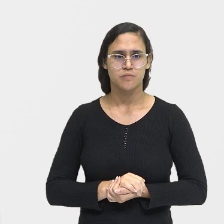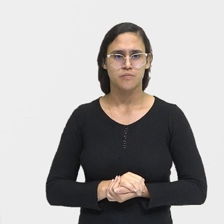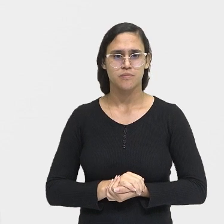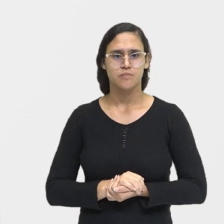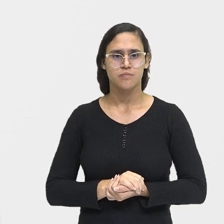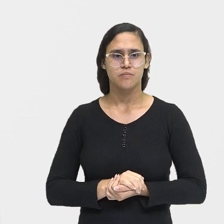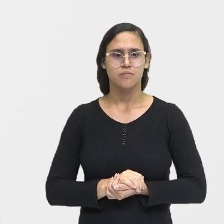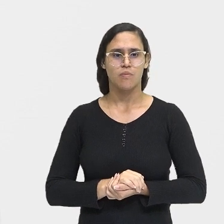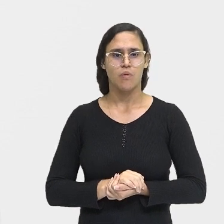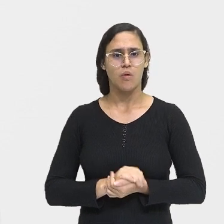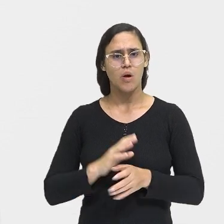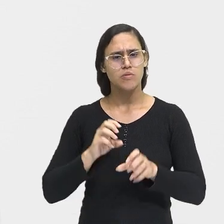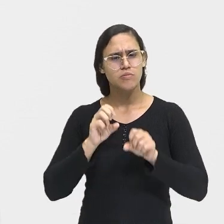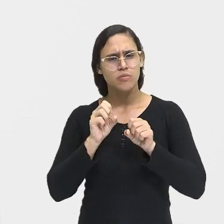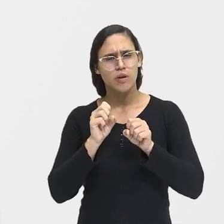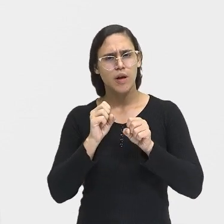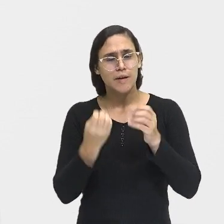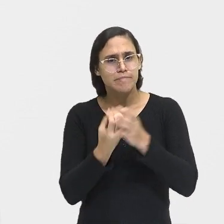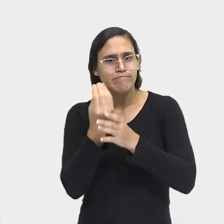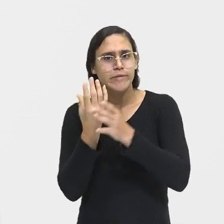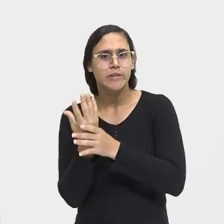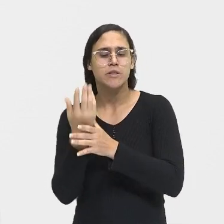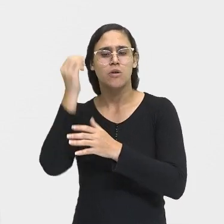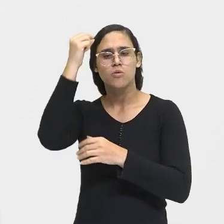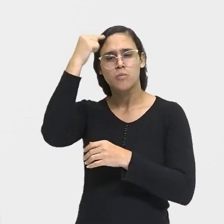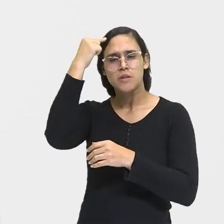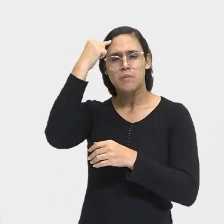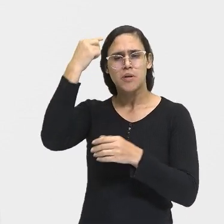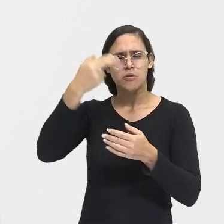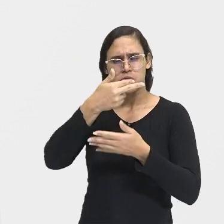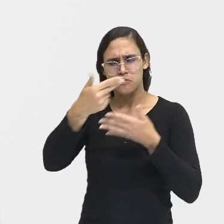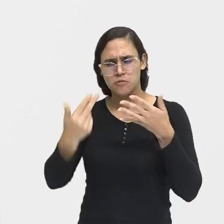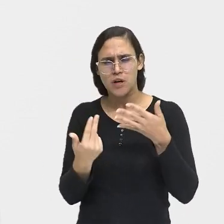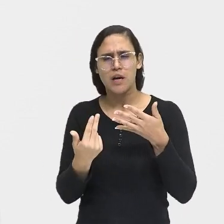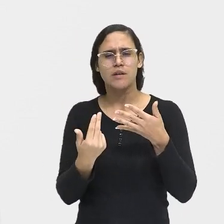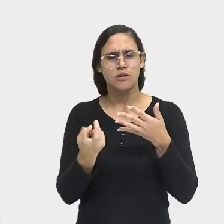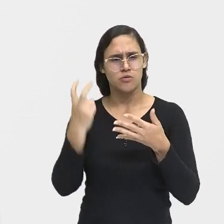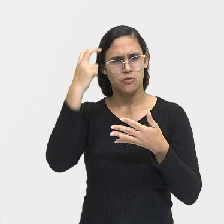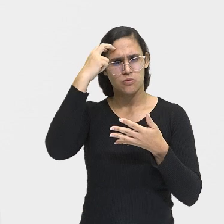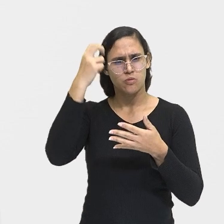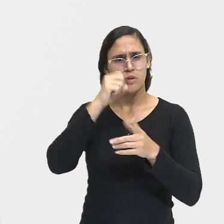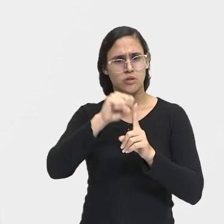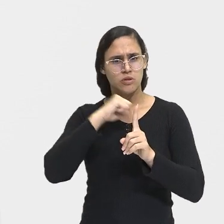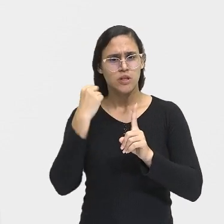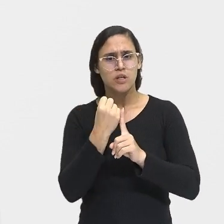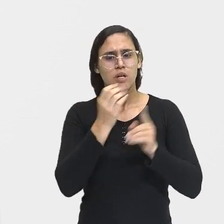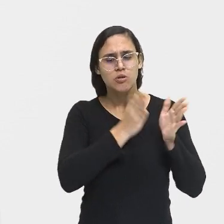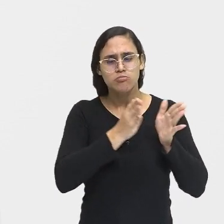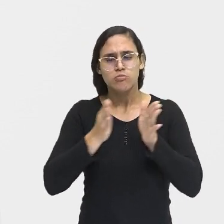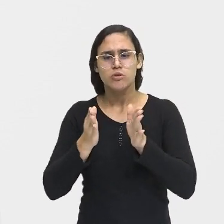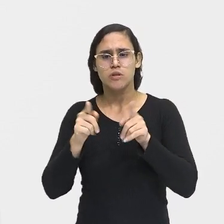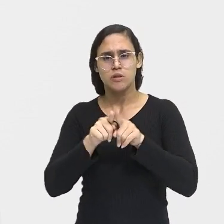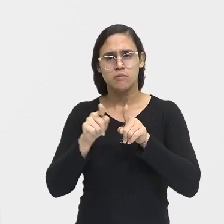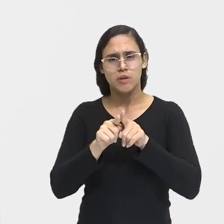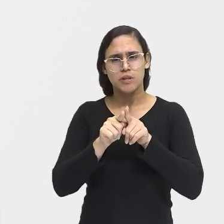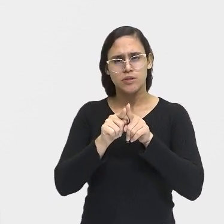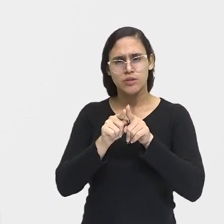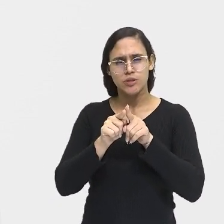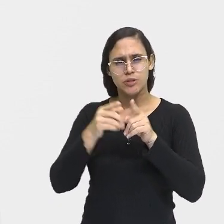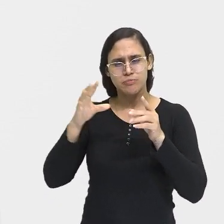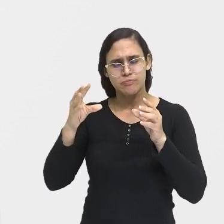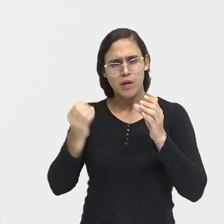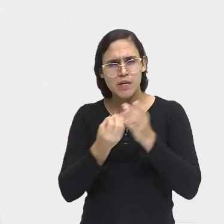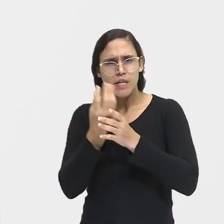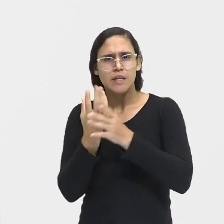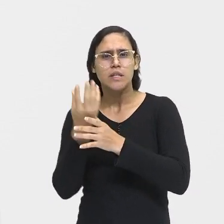Objeto de conhecimento, formação do pensamento nas diferentes sociedades e seu processo de sistematização do conhecimento, detalhamento